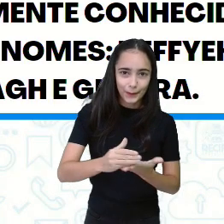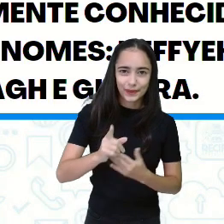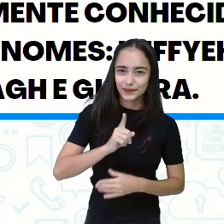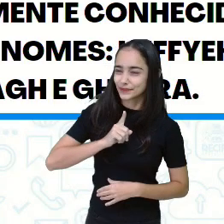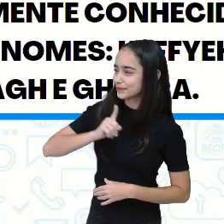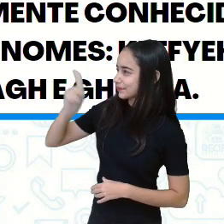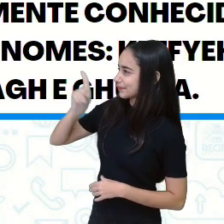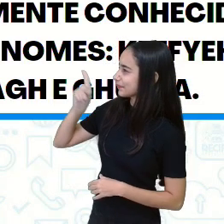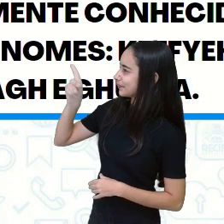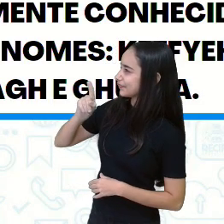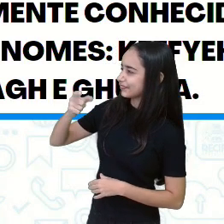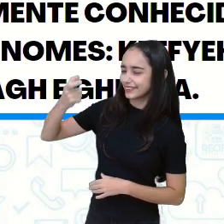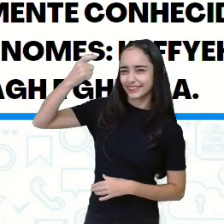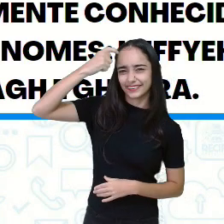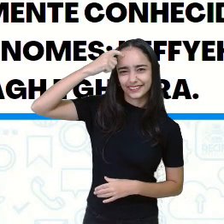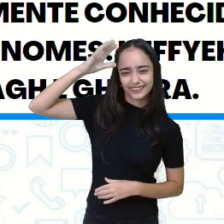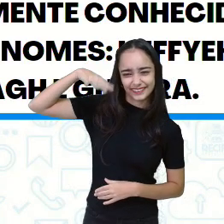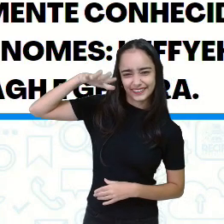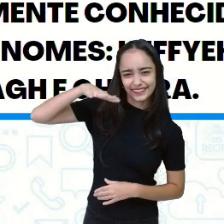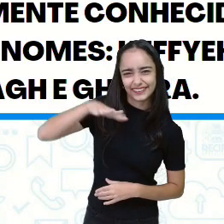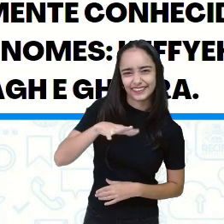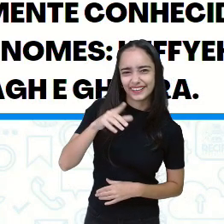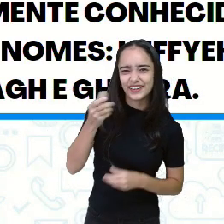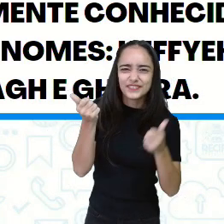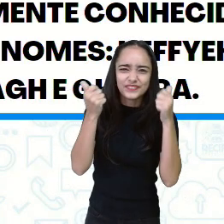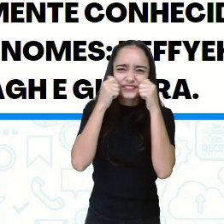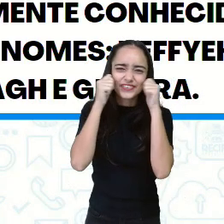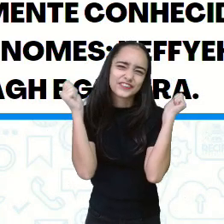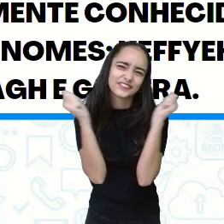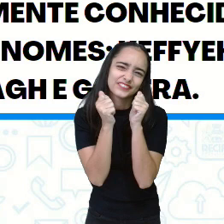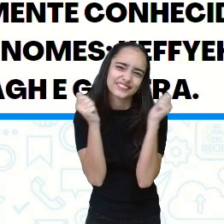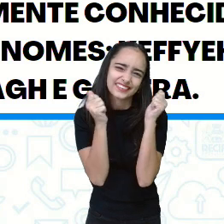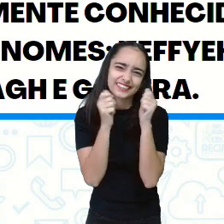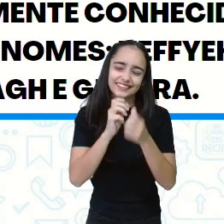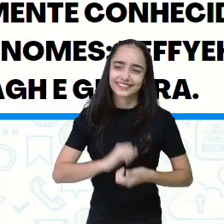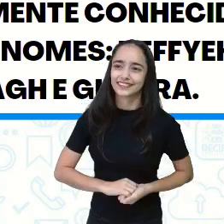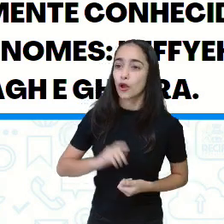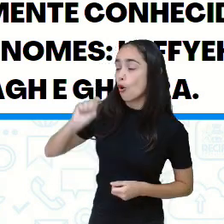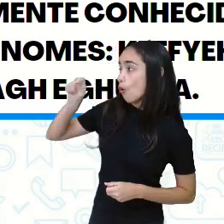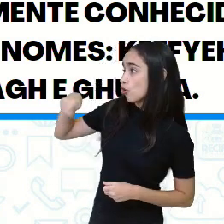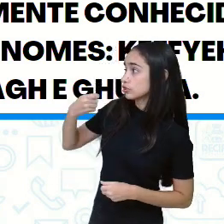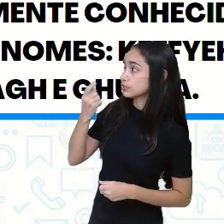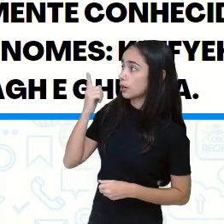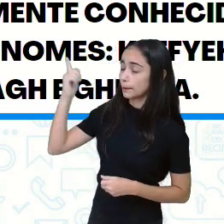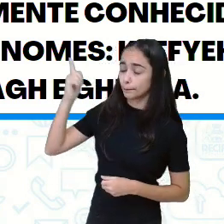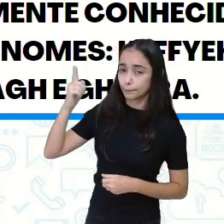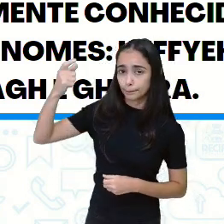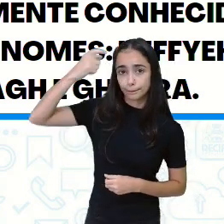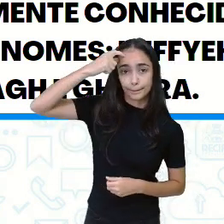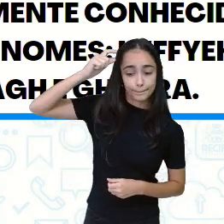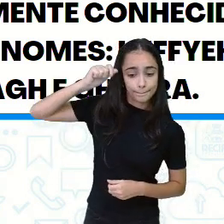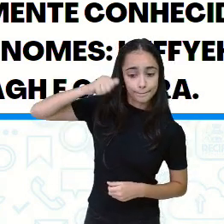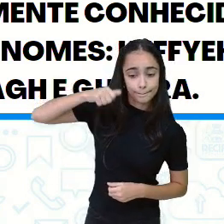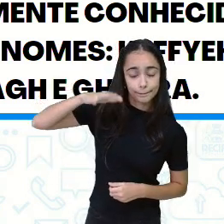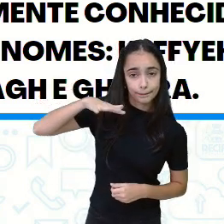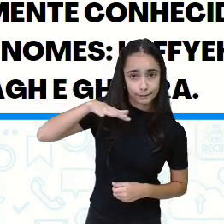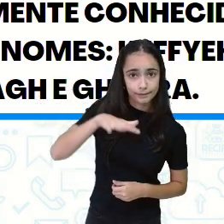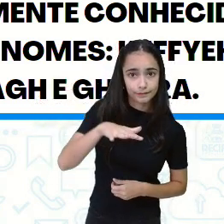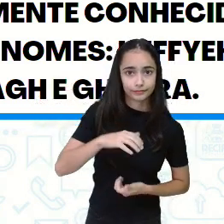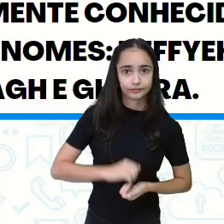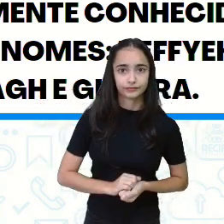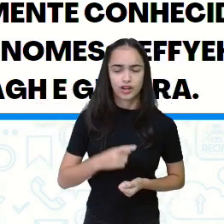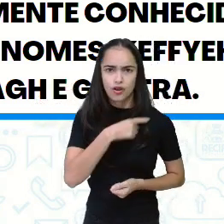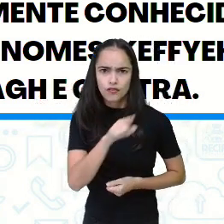é essa daí, olha. Laeb, é muito bonitinha. fofinho, né? É. Lembra? Lembra aquele filme, né?